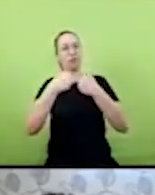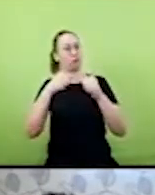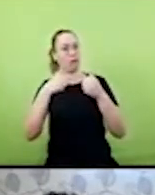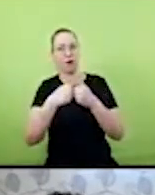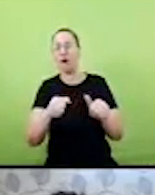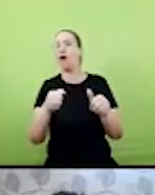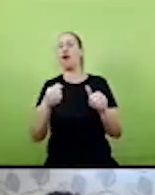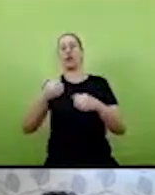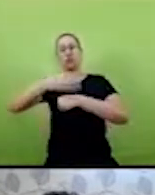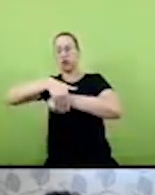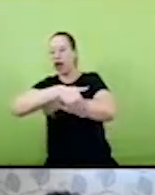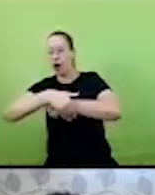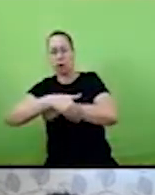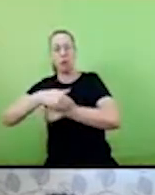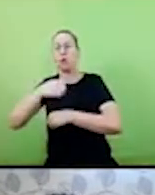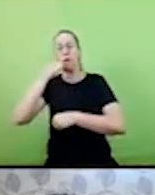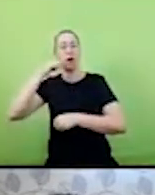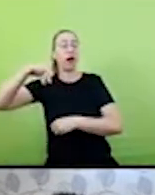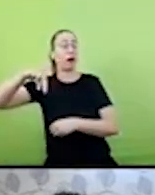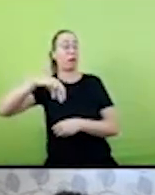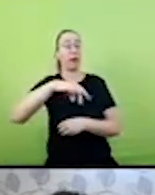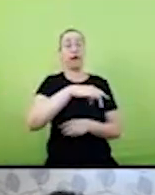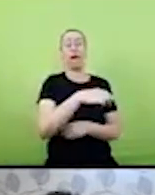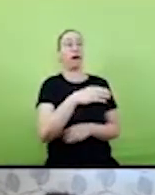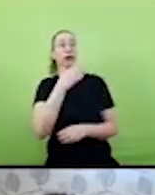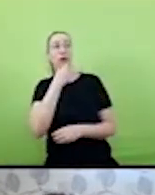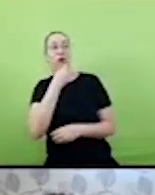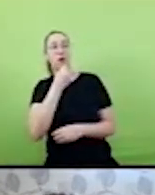as caminhadas das mulheres, muitas são assediadas, nas